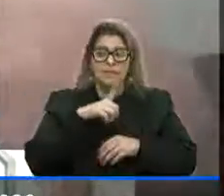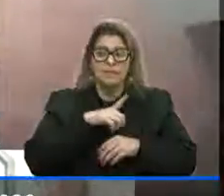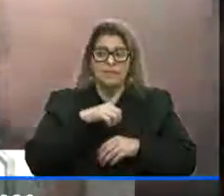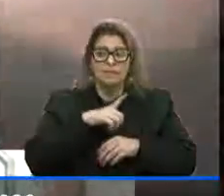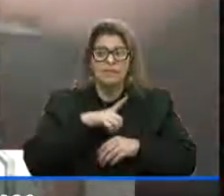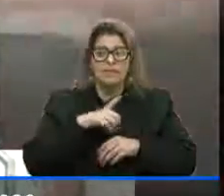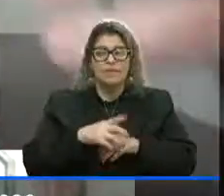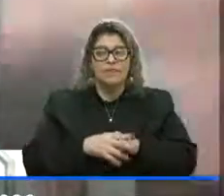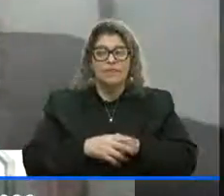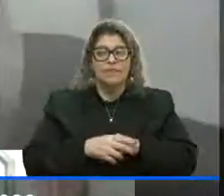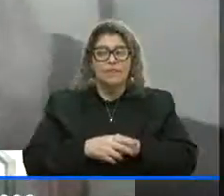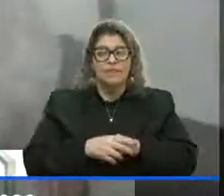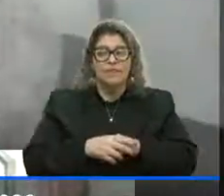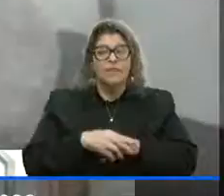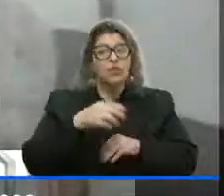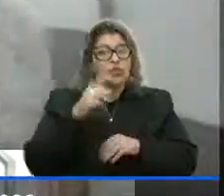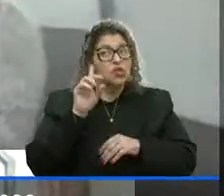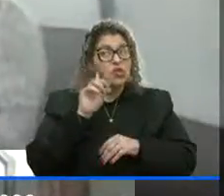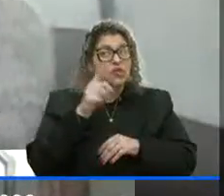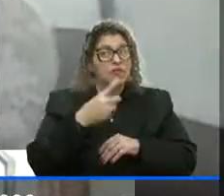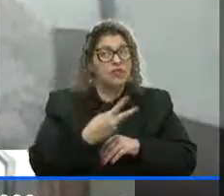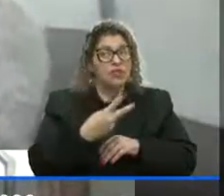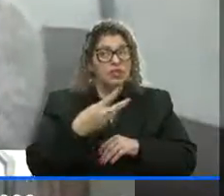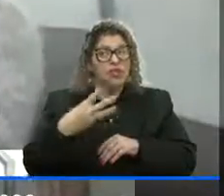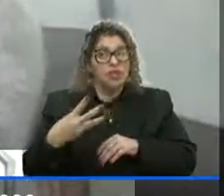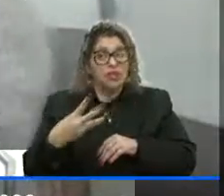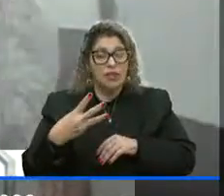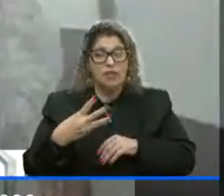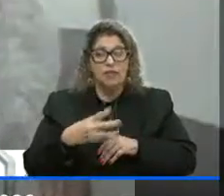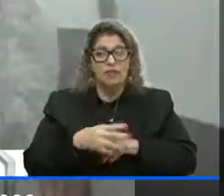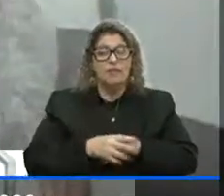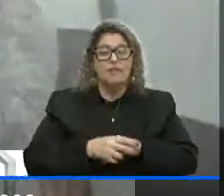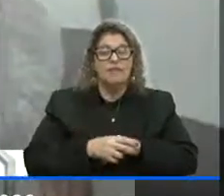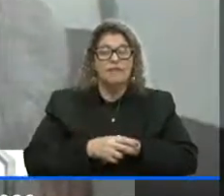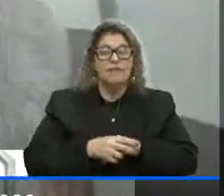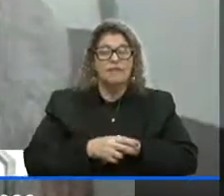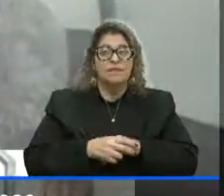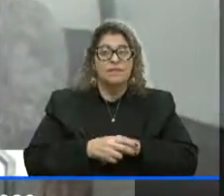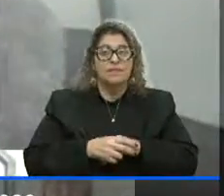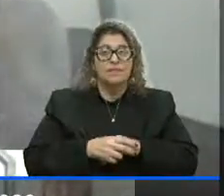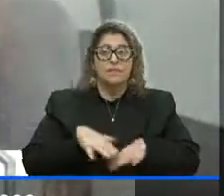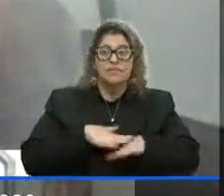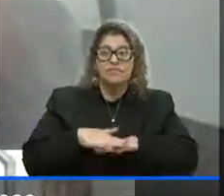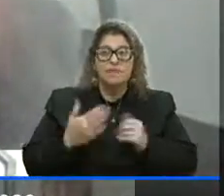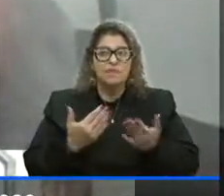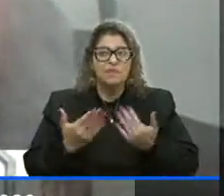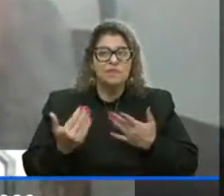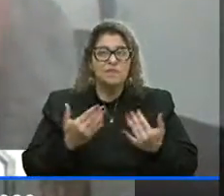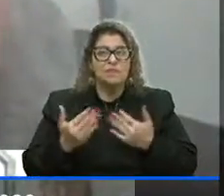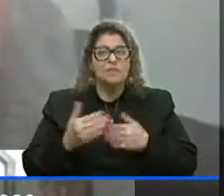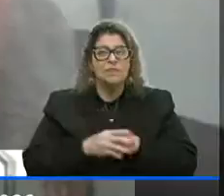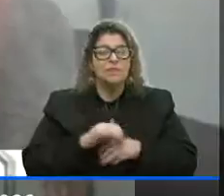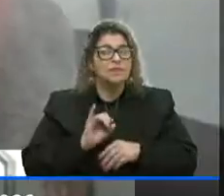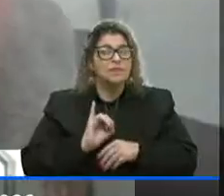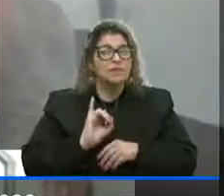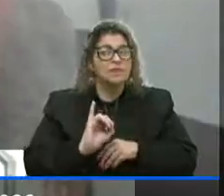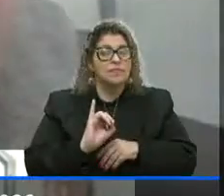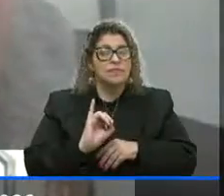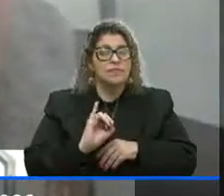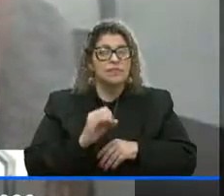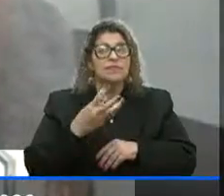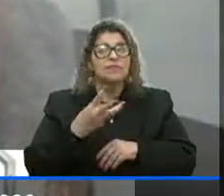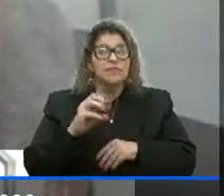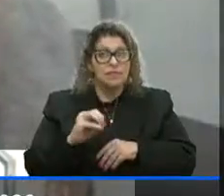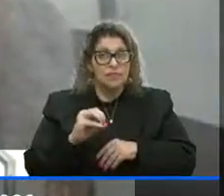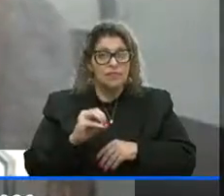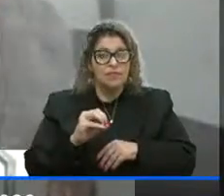tem. Dia 23, pelo que eu entendi, ele já teria. Na conversa que eu tive com ele. Então, se puder ser